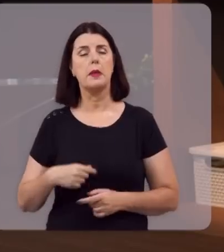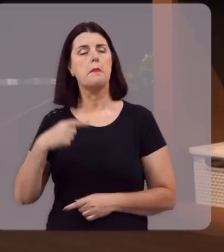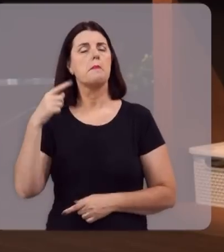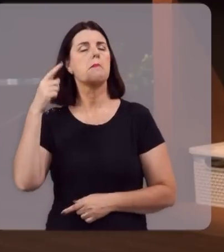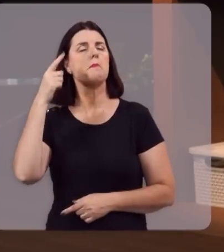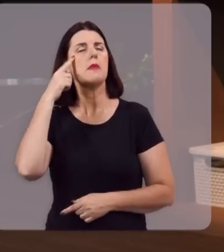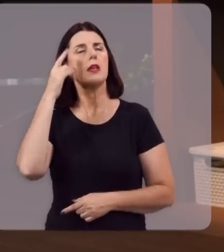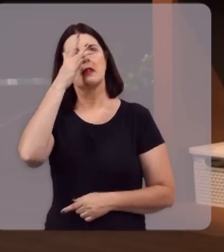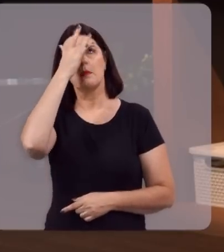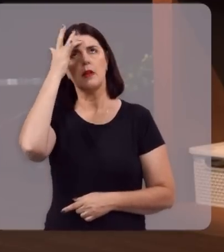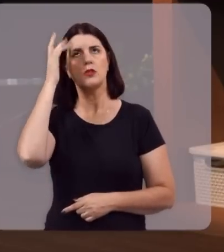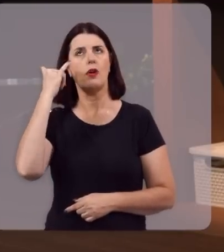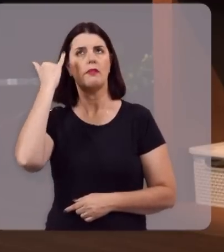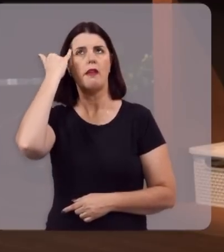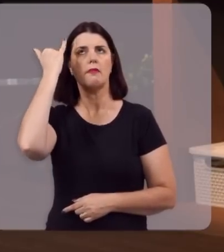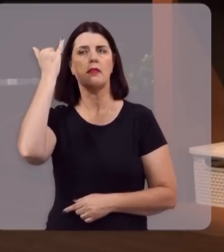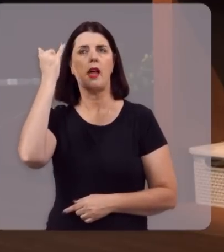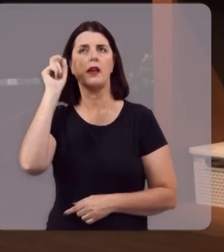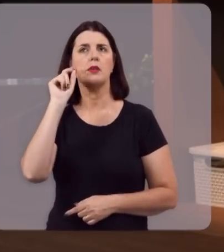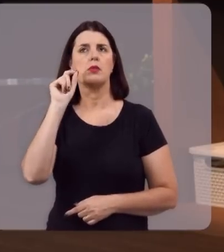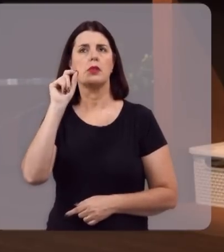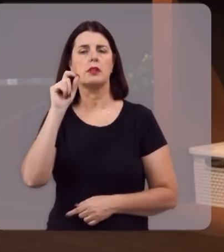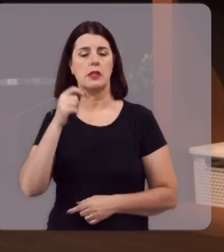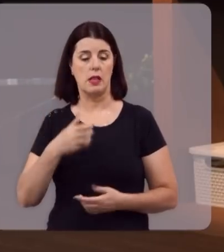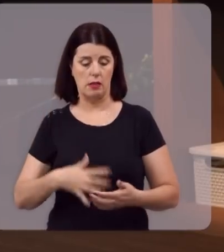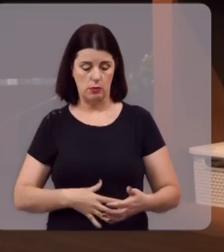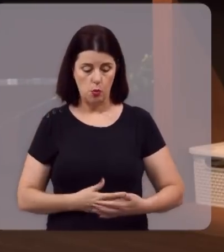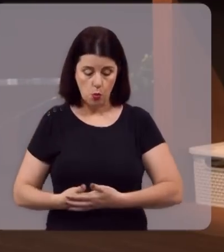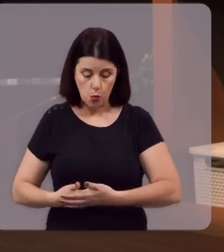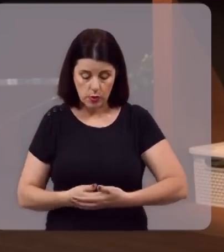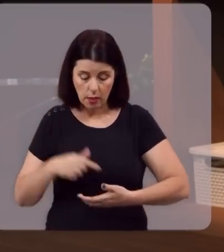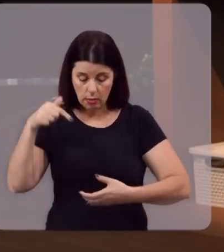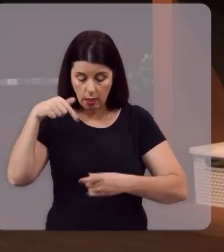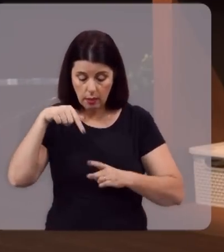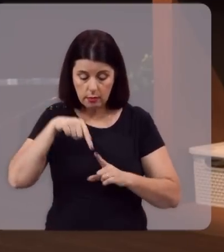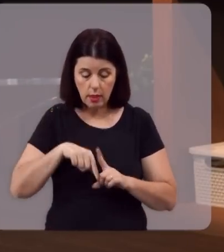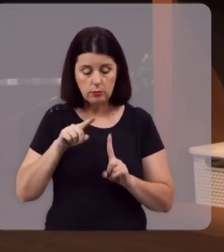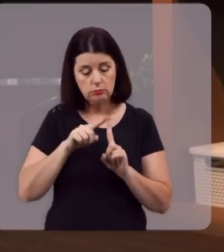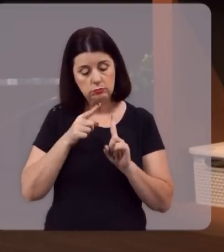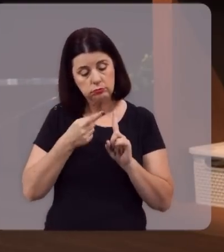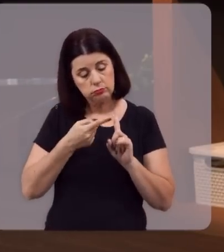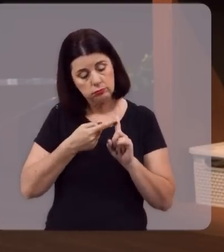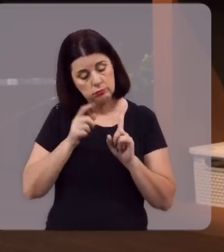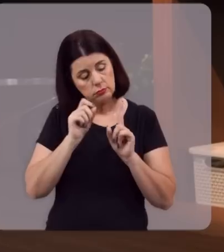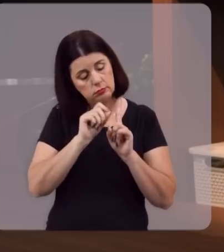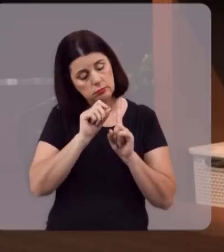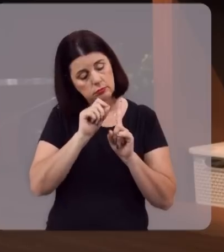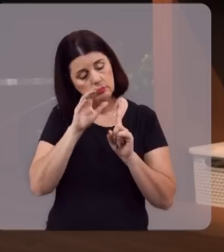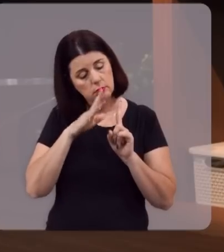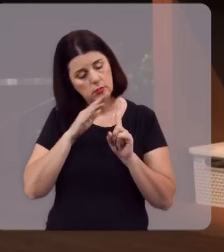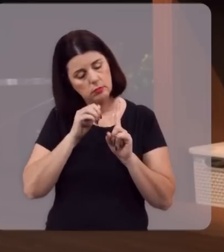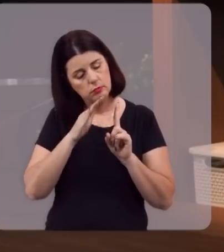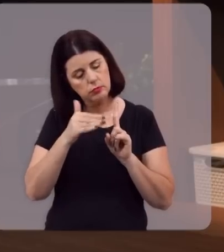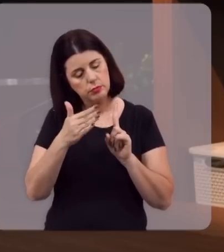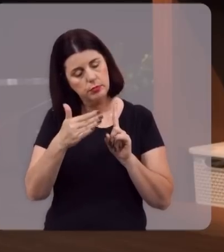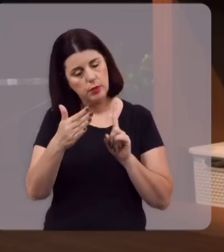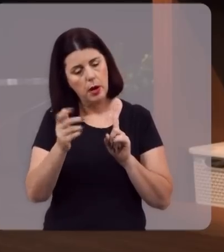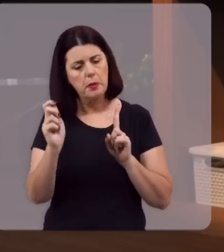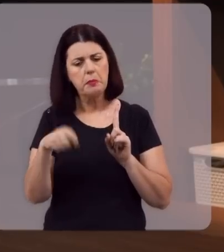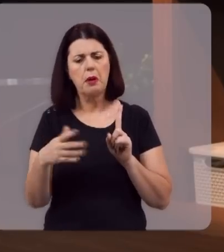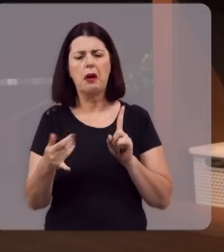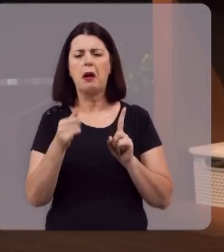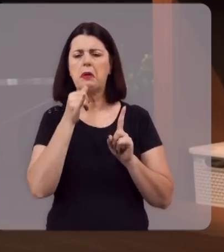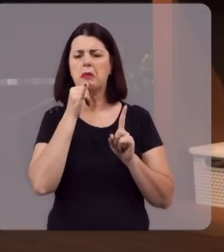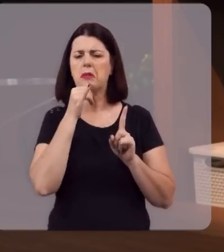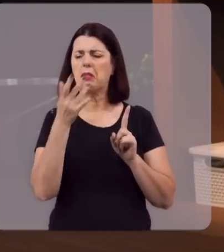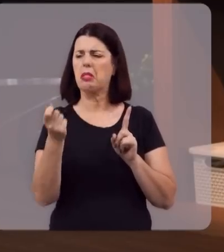que leva as pessoas a ideia de que o bebê que está sendo gerado e formado no ventre da mãe pode ser